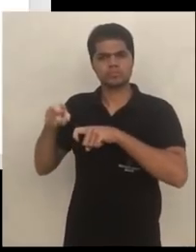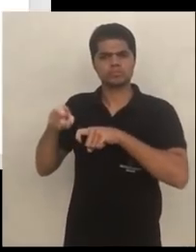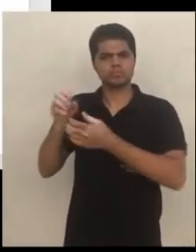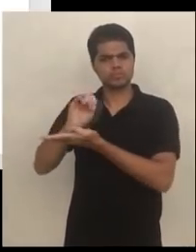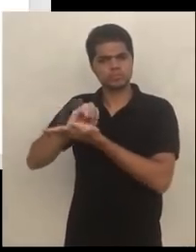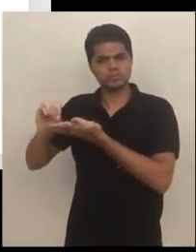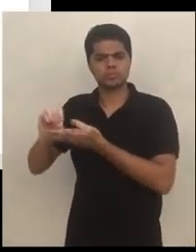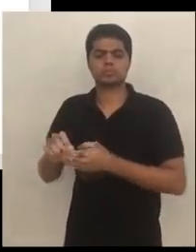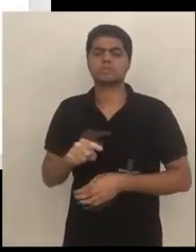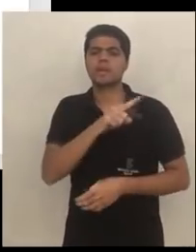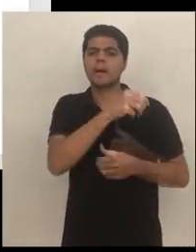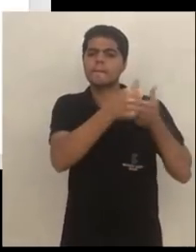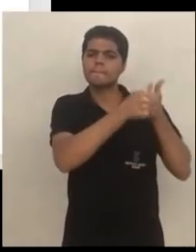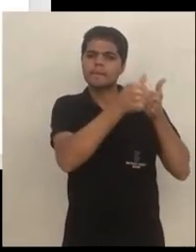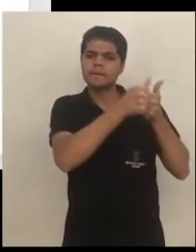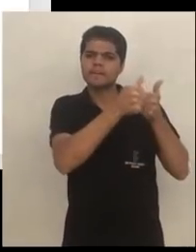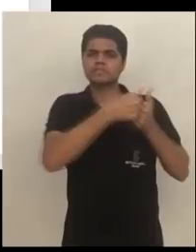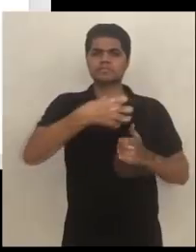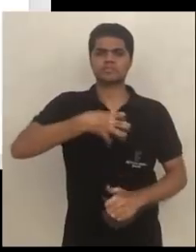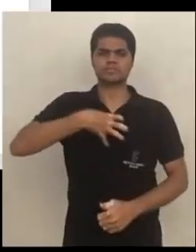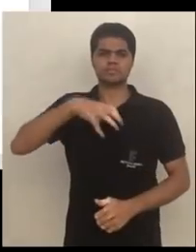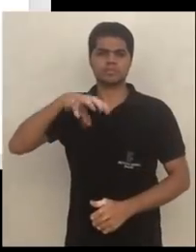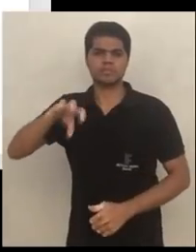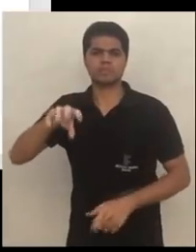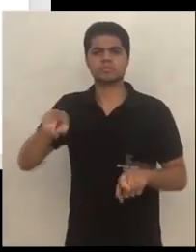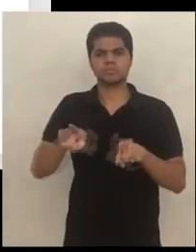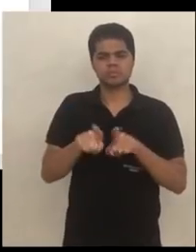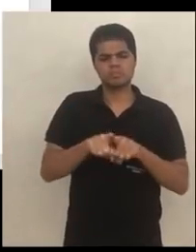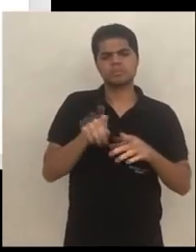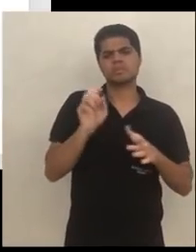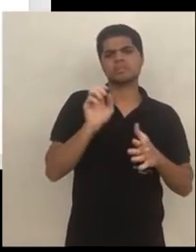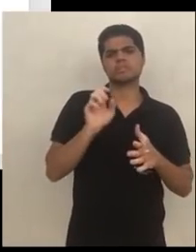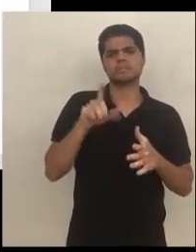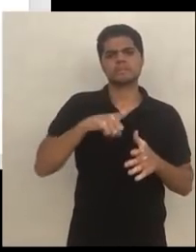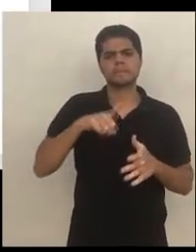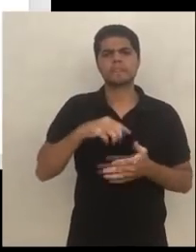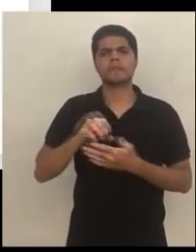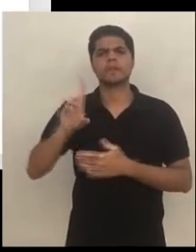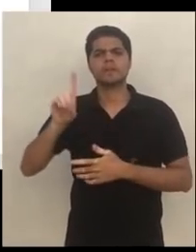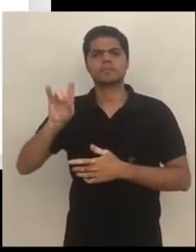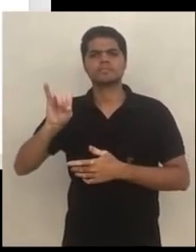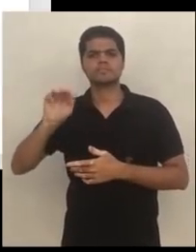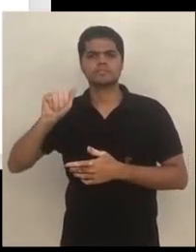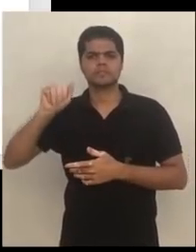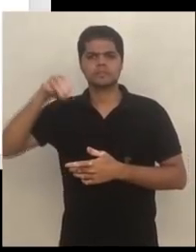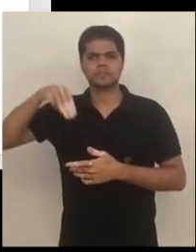metropolitana de Salvador, Piemonte, de Diamantina, norte de Pirati,